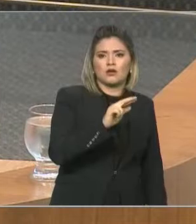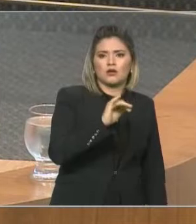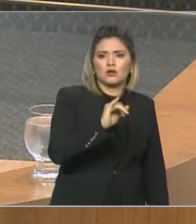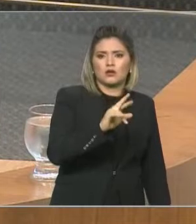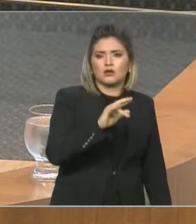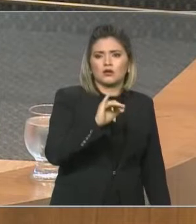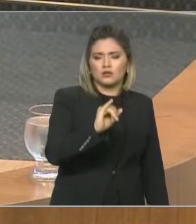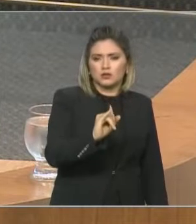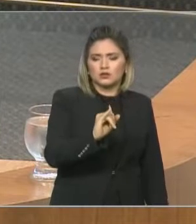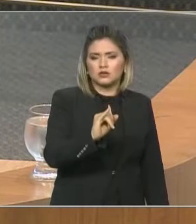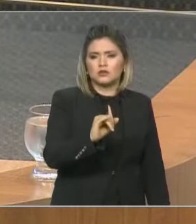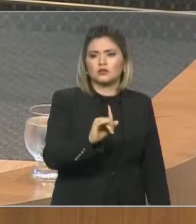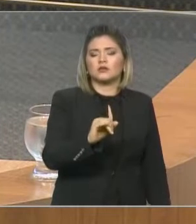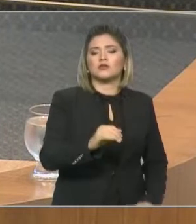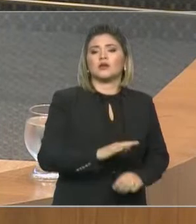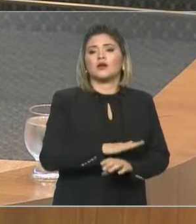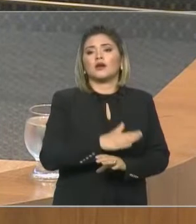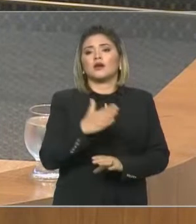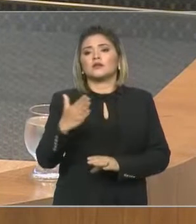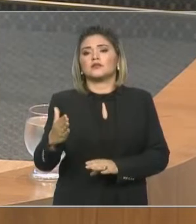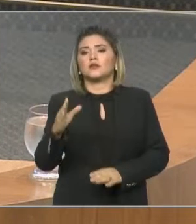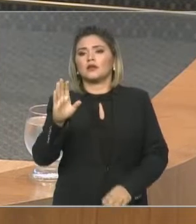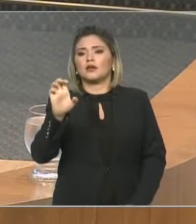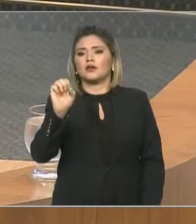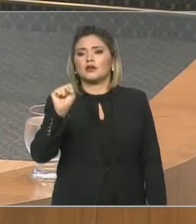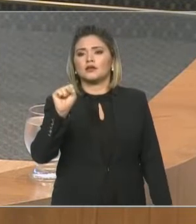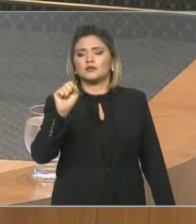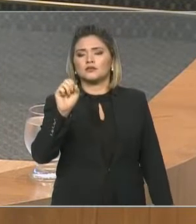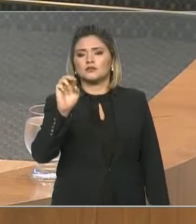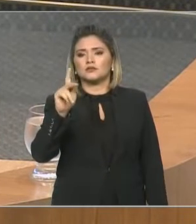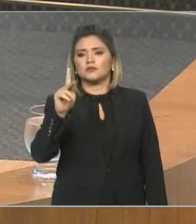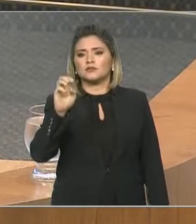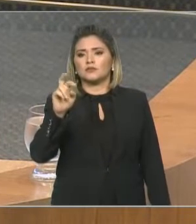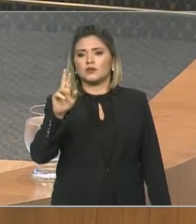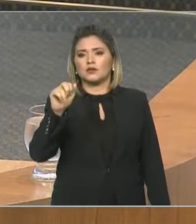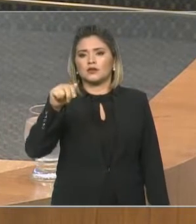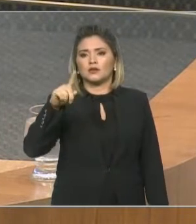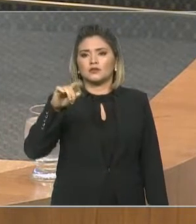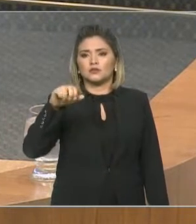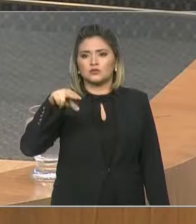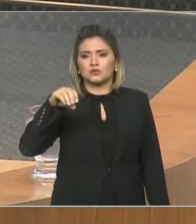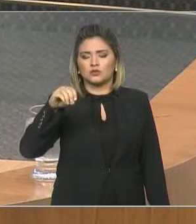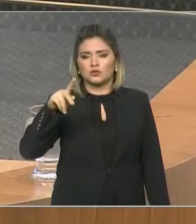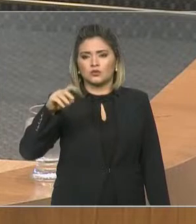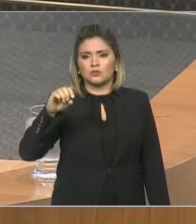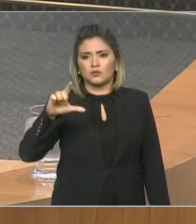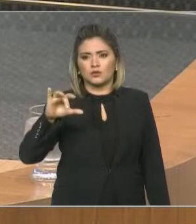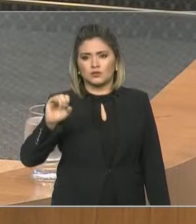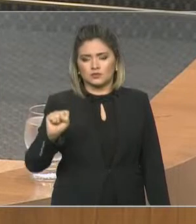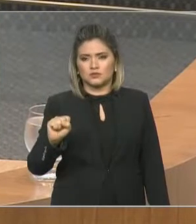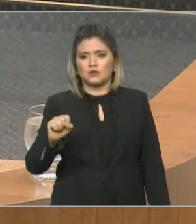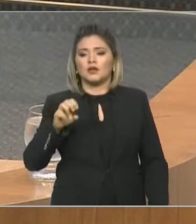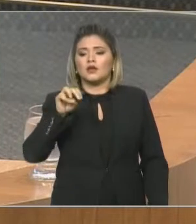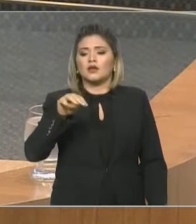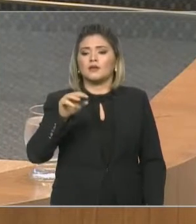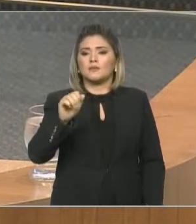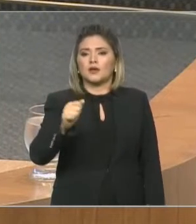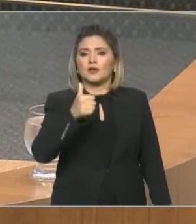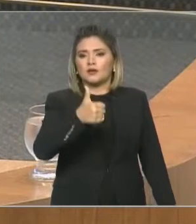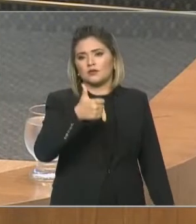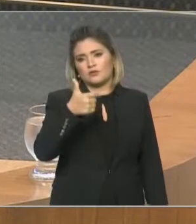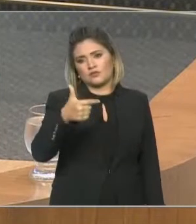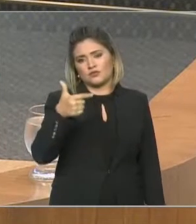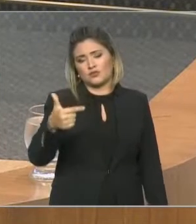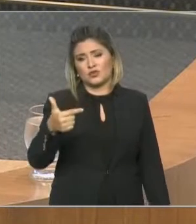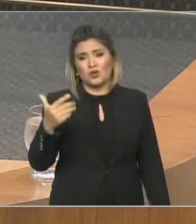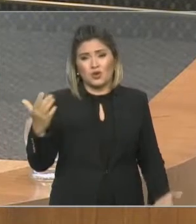Igarapé Grande, ao município de Esperantinópolis. É a MA-122. Hoje está totalmente deteriorada por causa